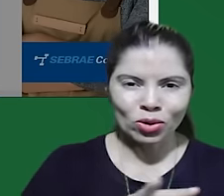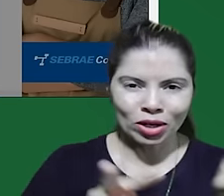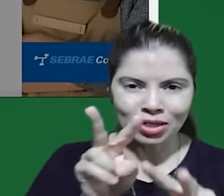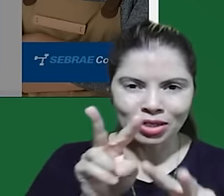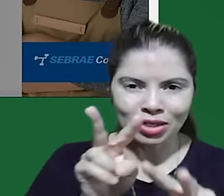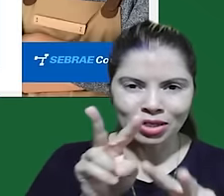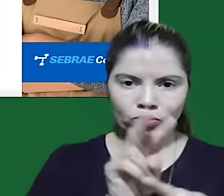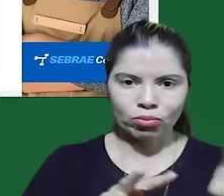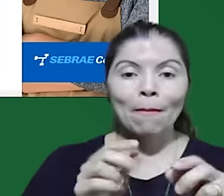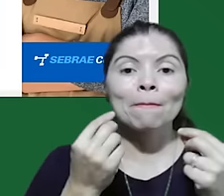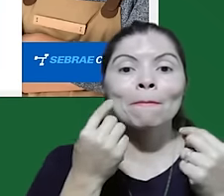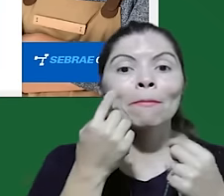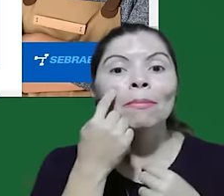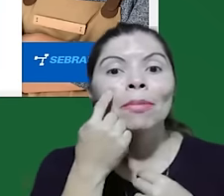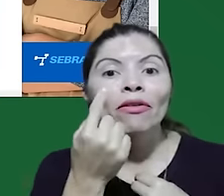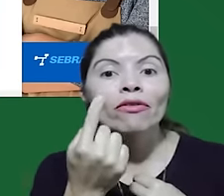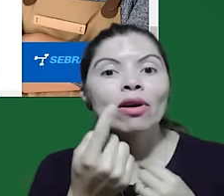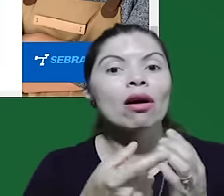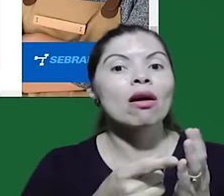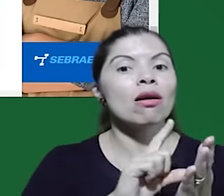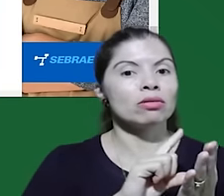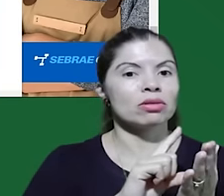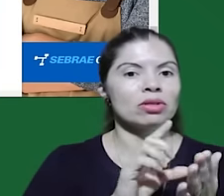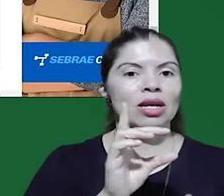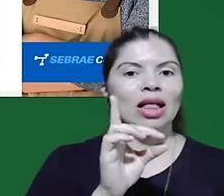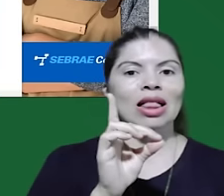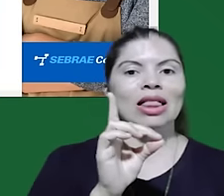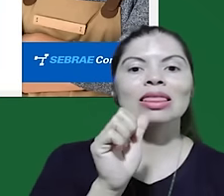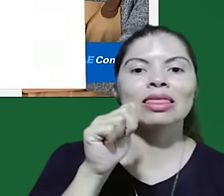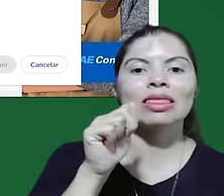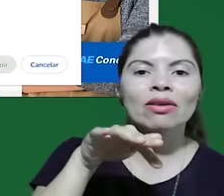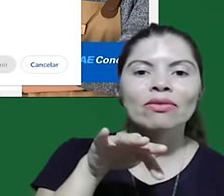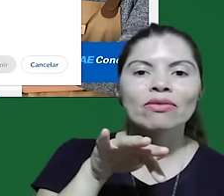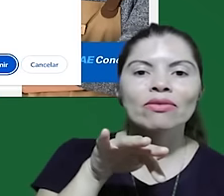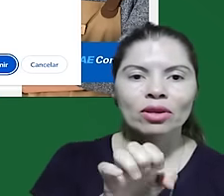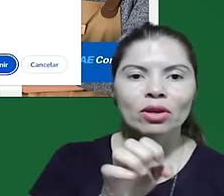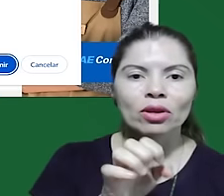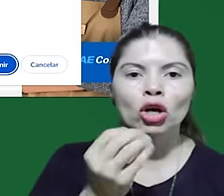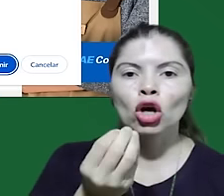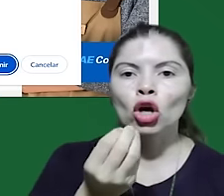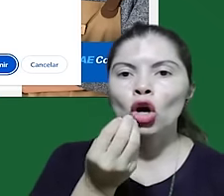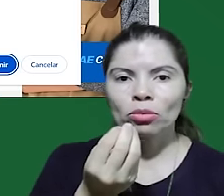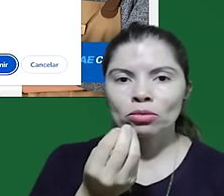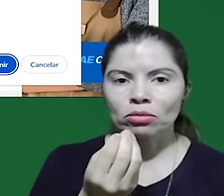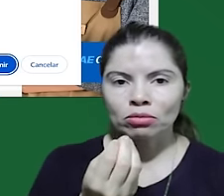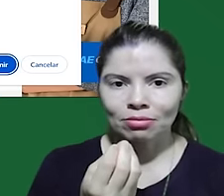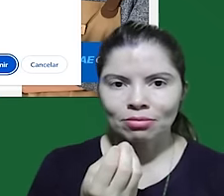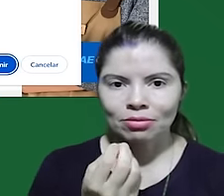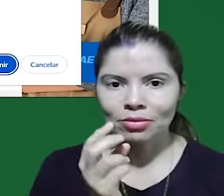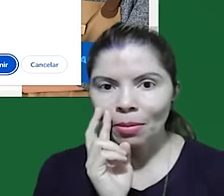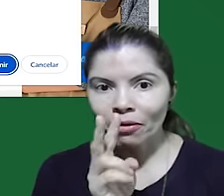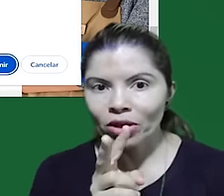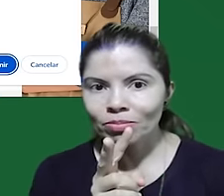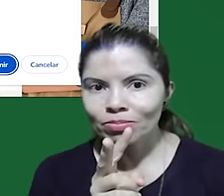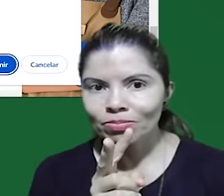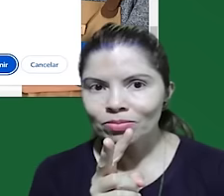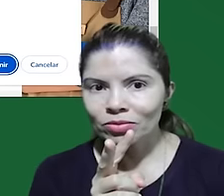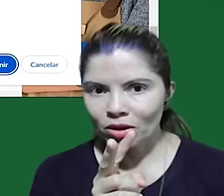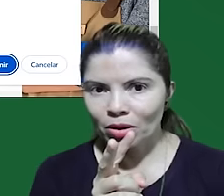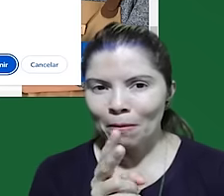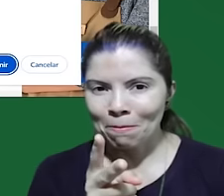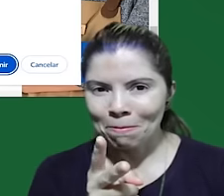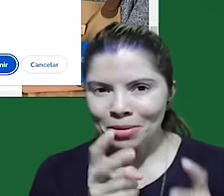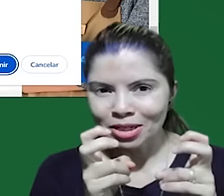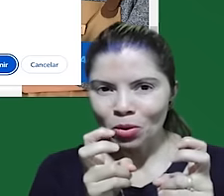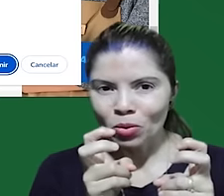ver o pré o o danf Né o como ele vai ser repara tá sem